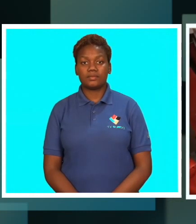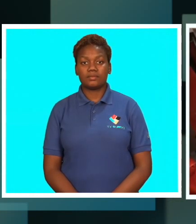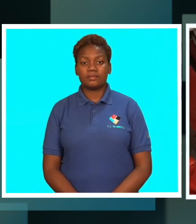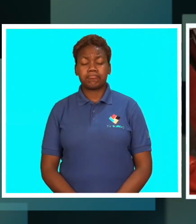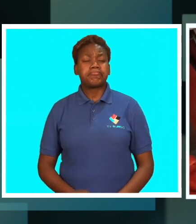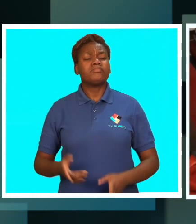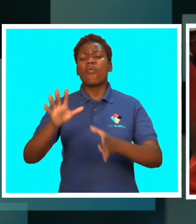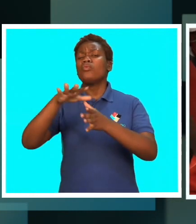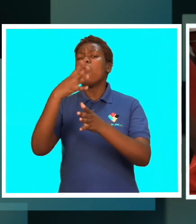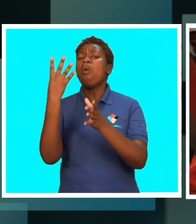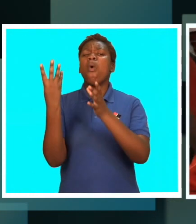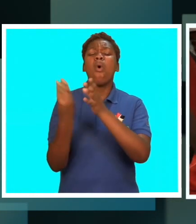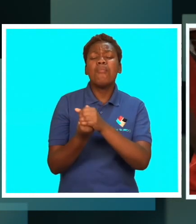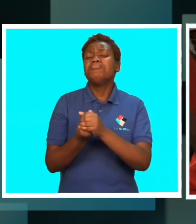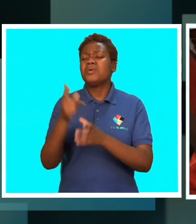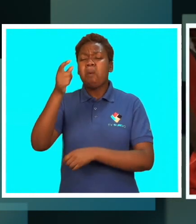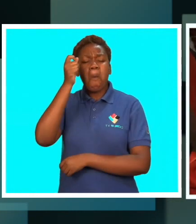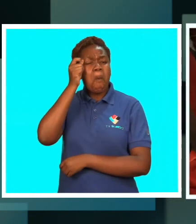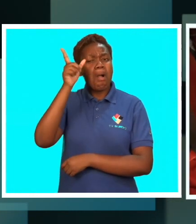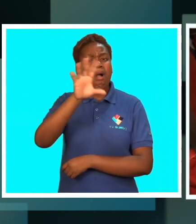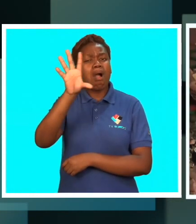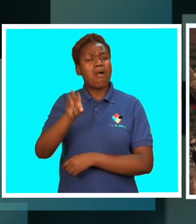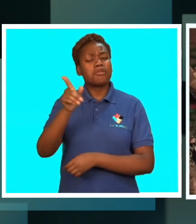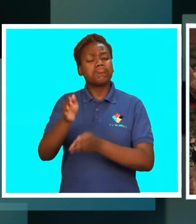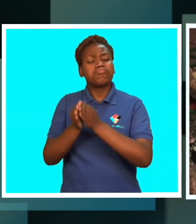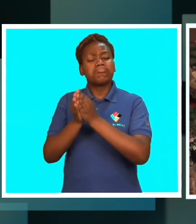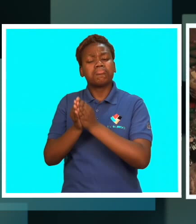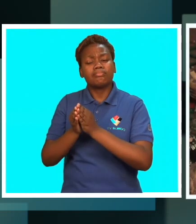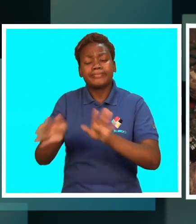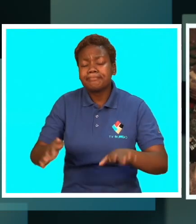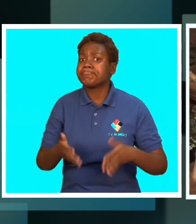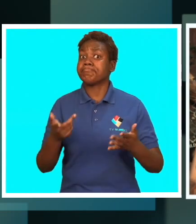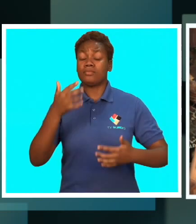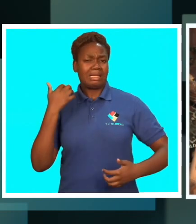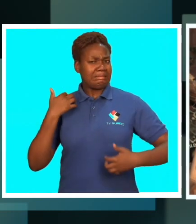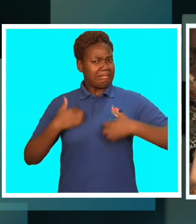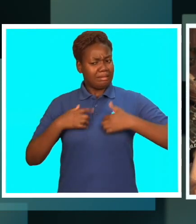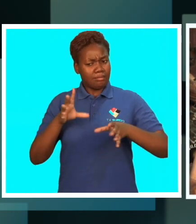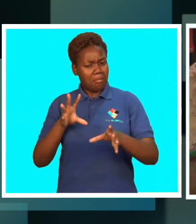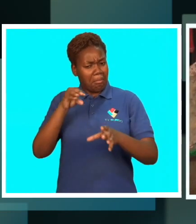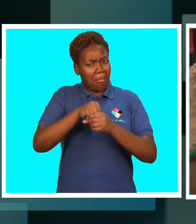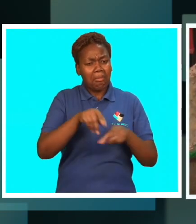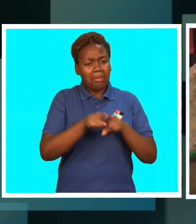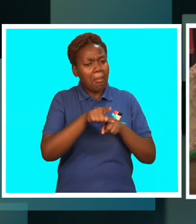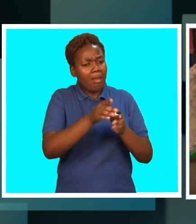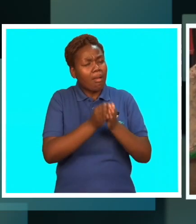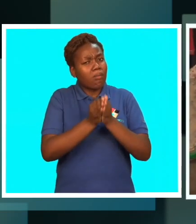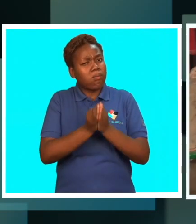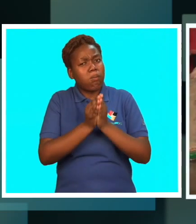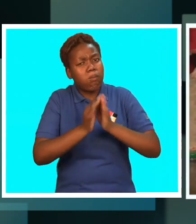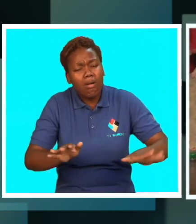Curanderismo, uma prática que dominou grande parte dos países africanos, se não todos. Moçambique não é exceção.